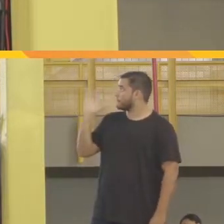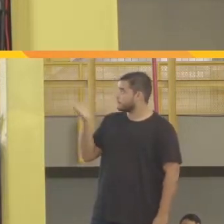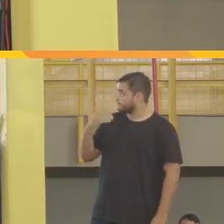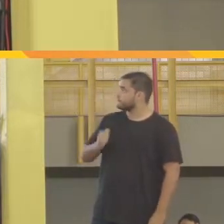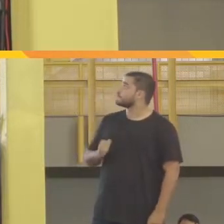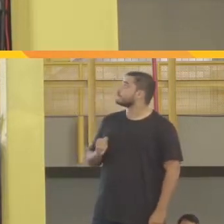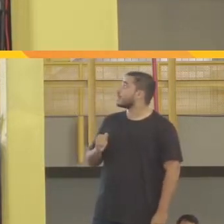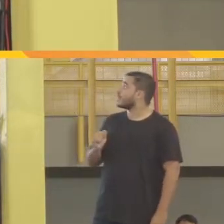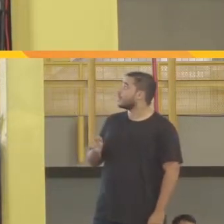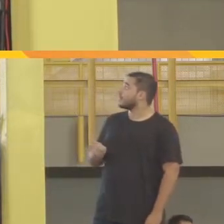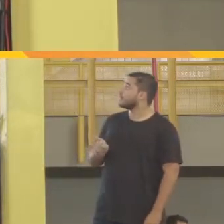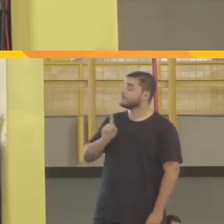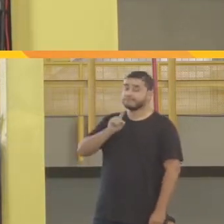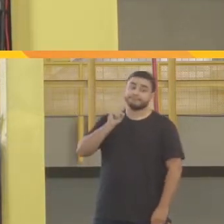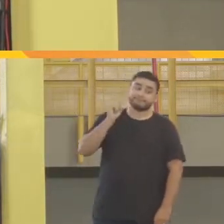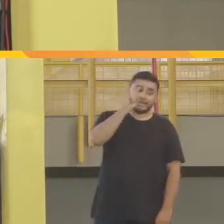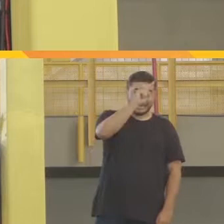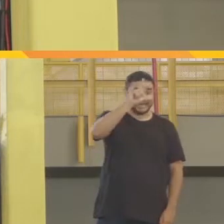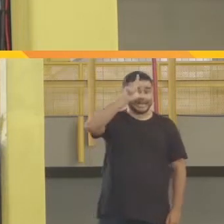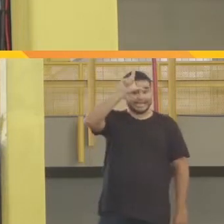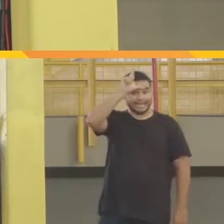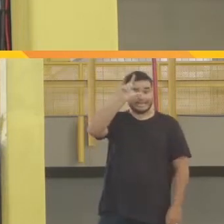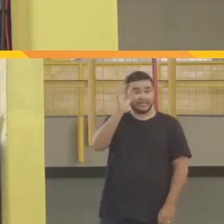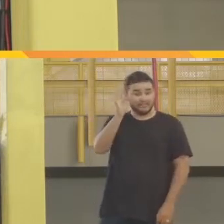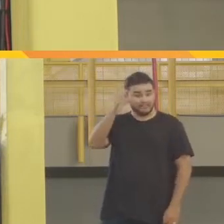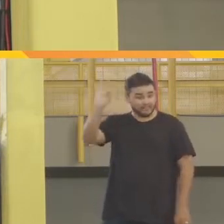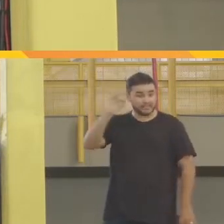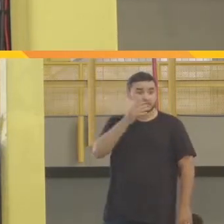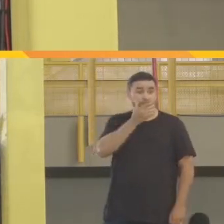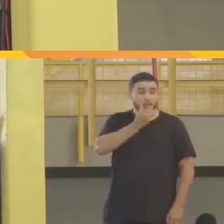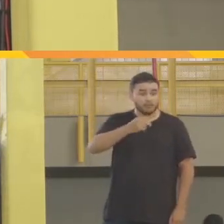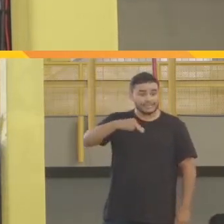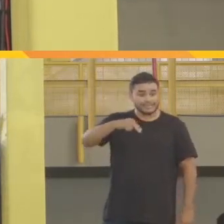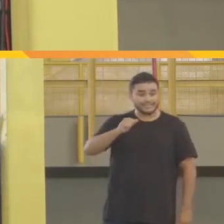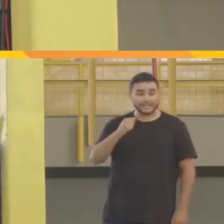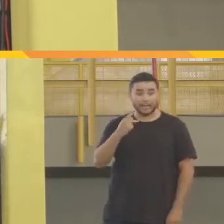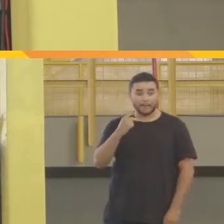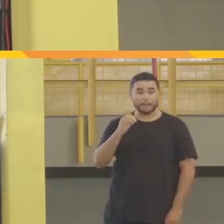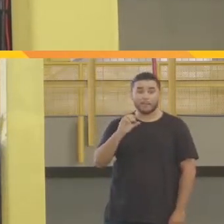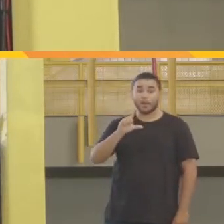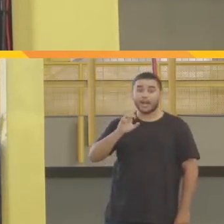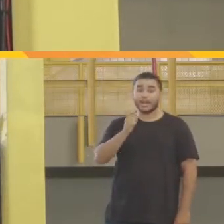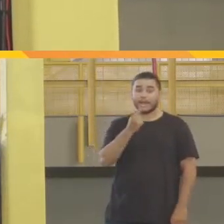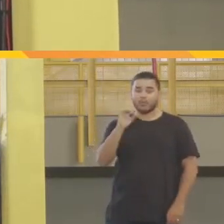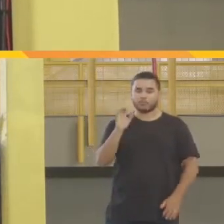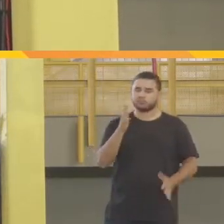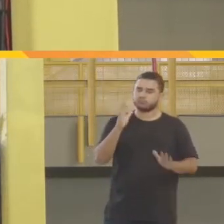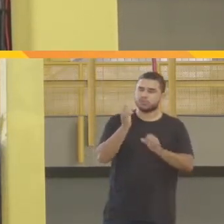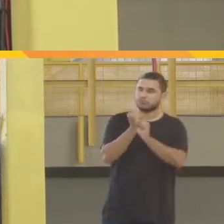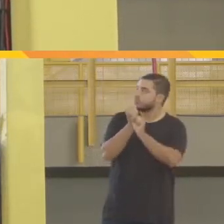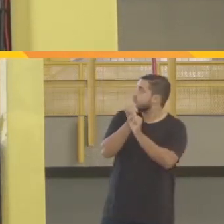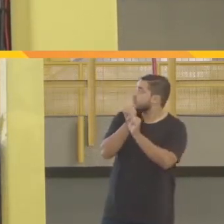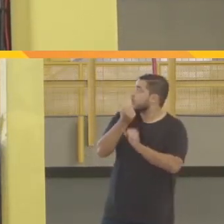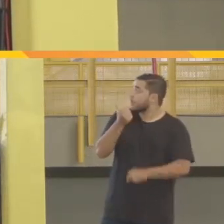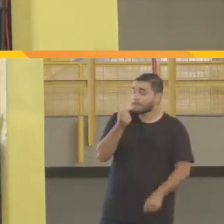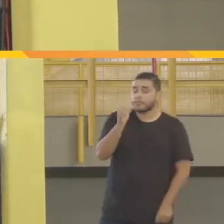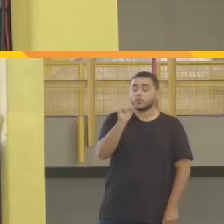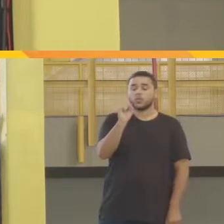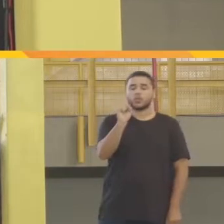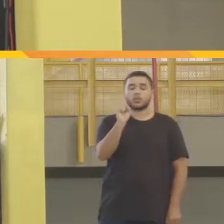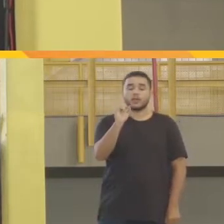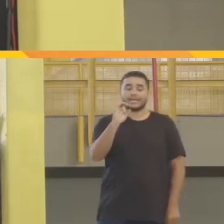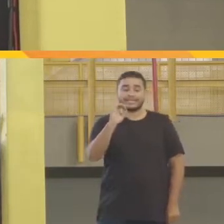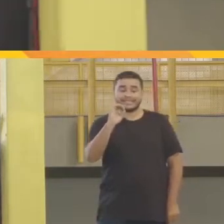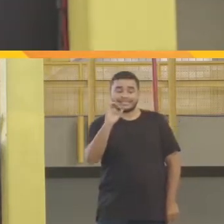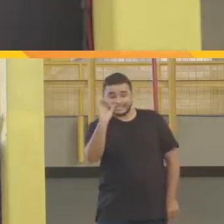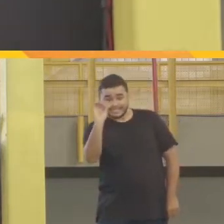Pronto. Então, quando Napoleão tenta estabelecer esse bloqueio continental em 1806, tá? Para impedir